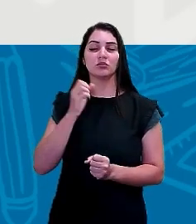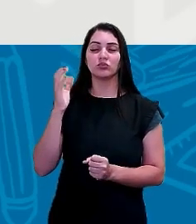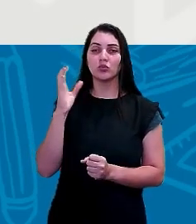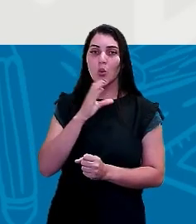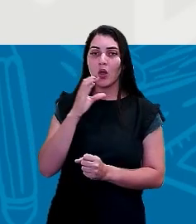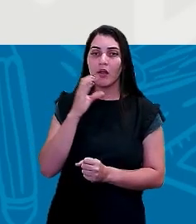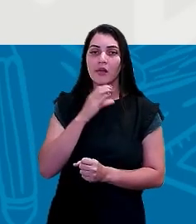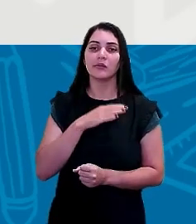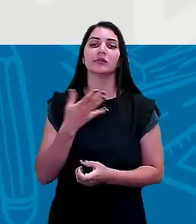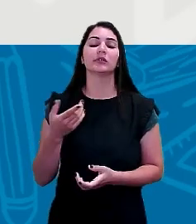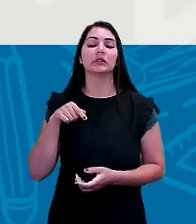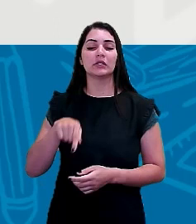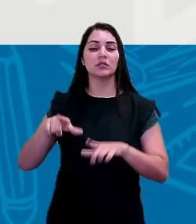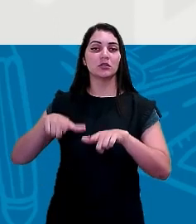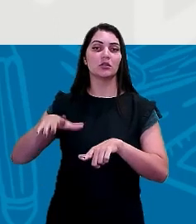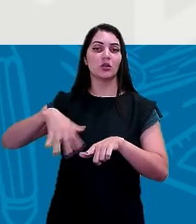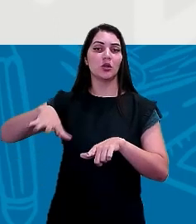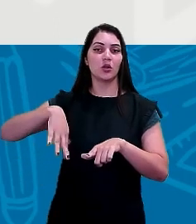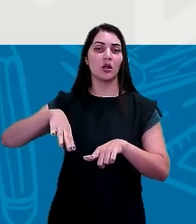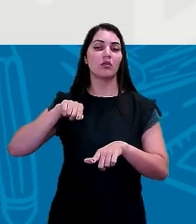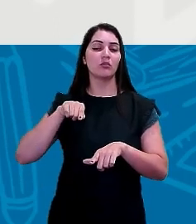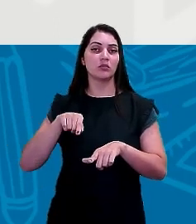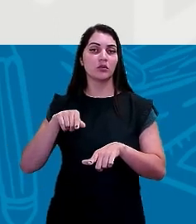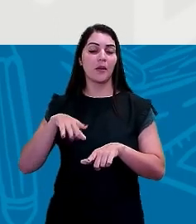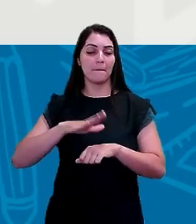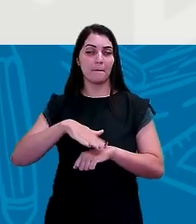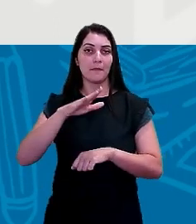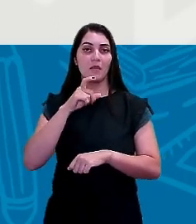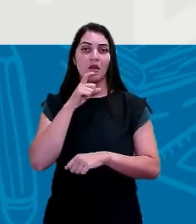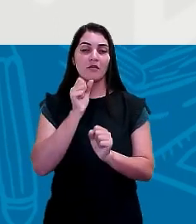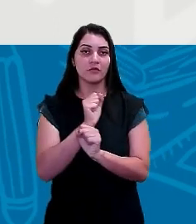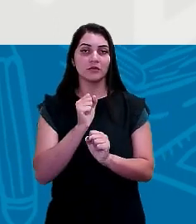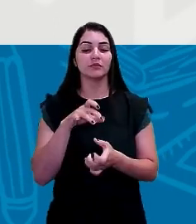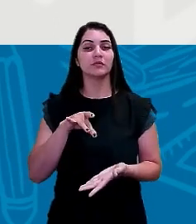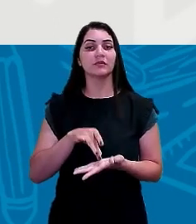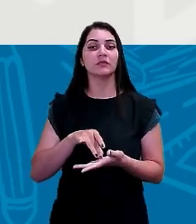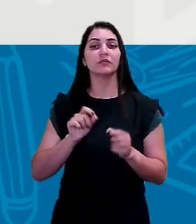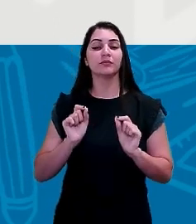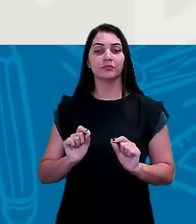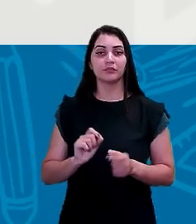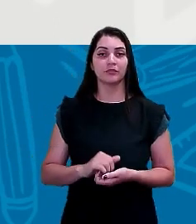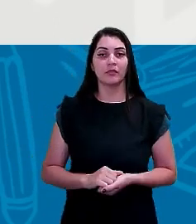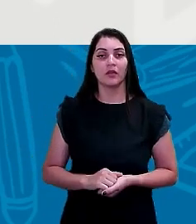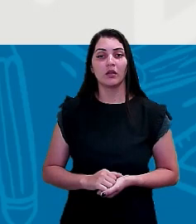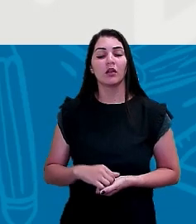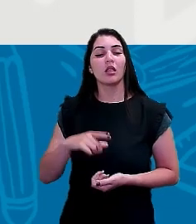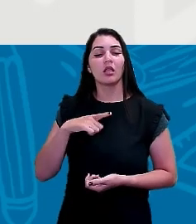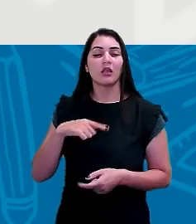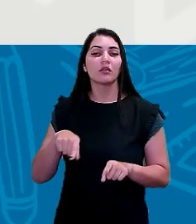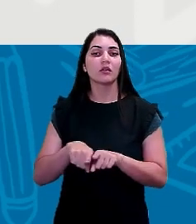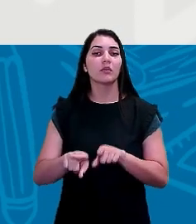irradiado pela terra, então aquela região ela vai se tornar mais fria. Então, na verdade, temos também